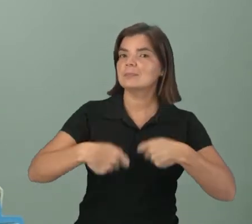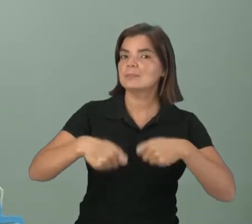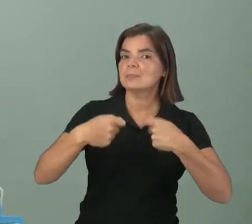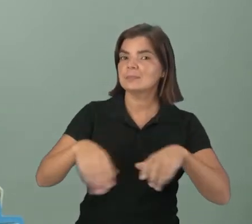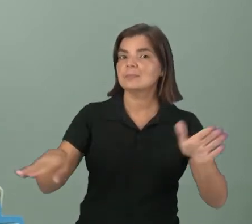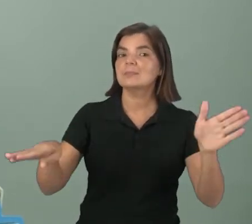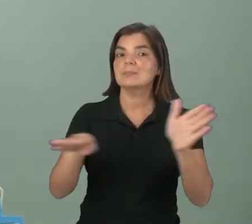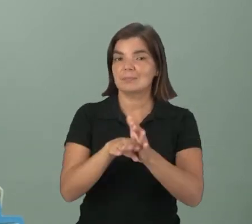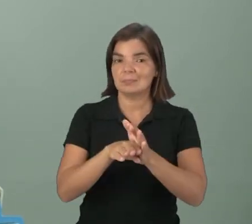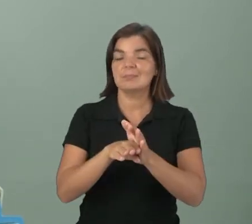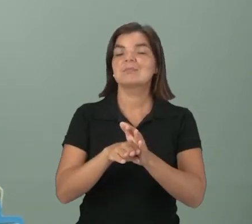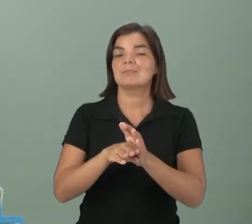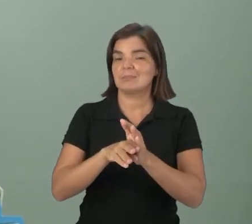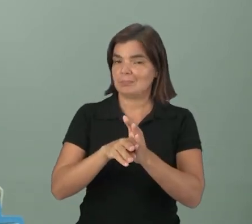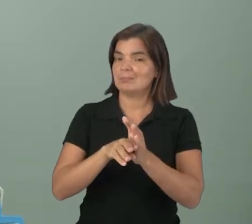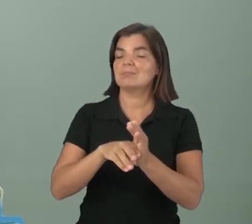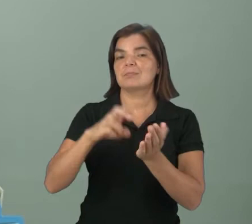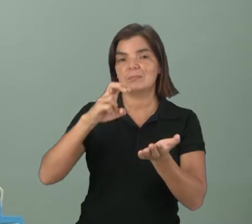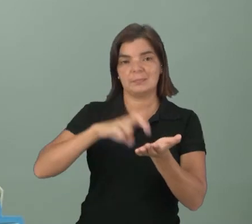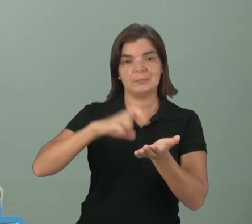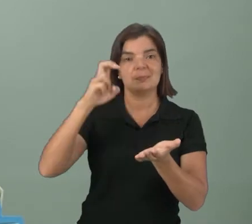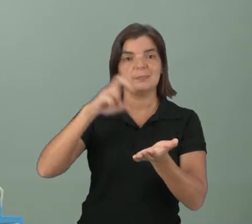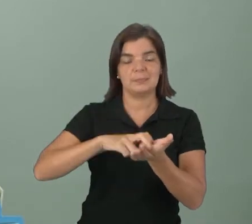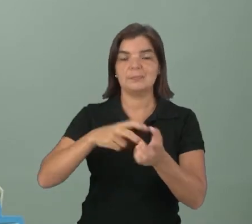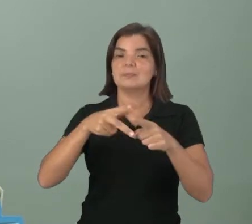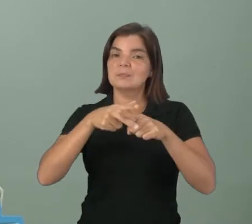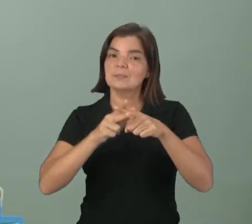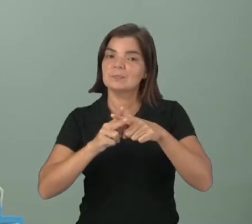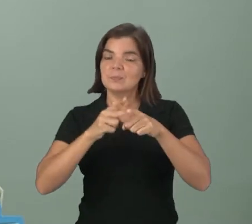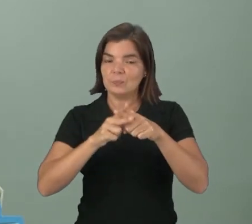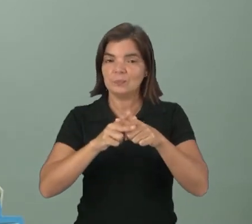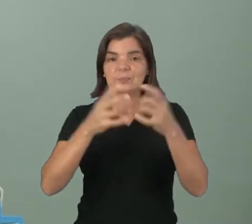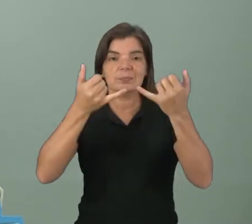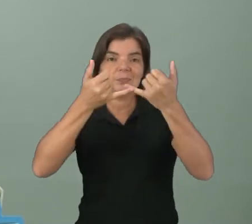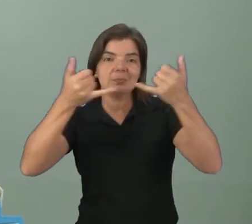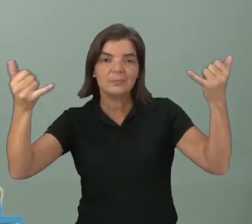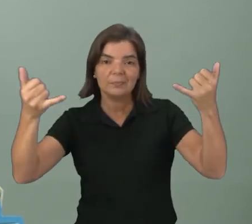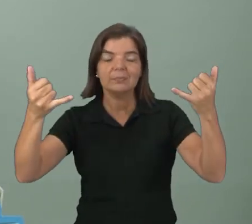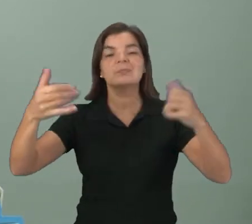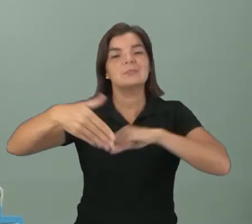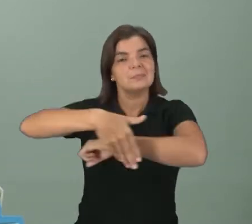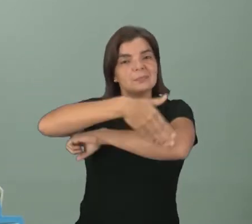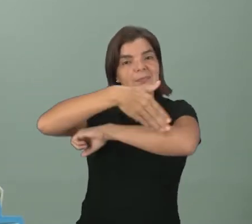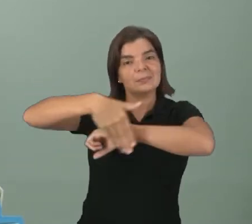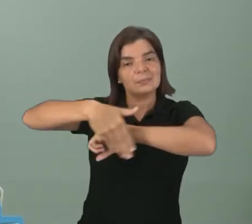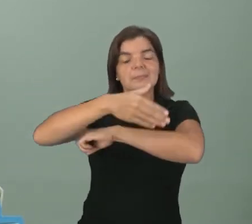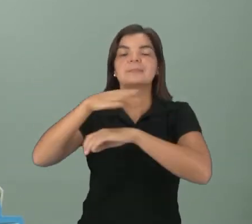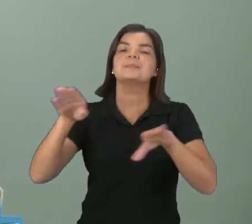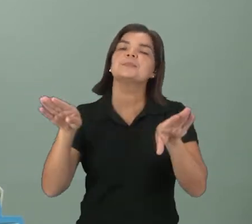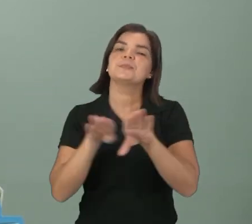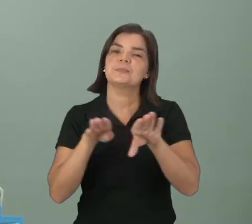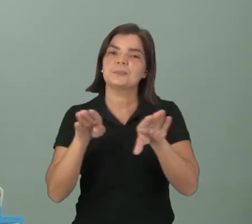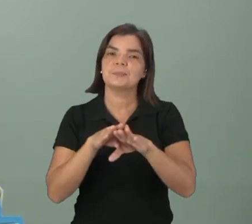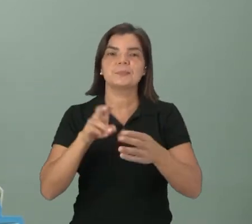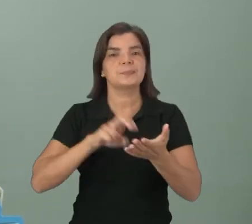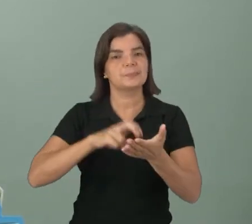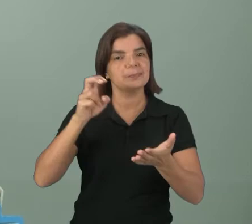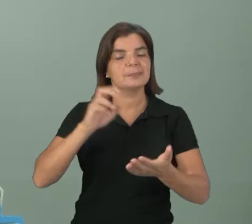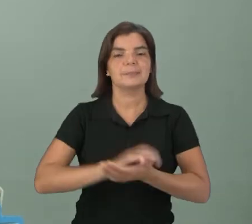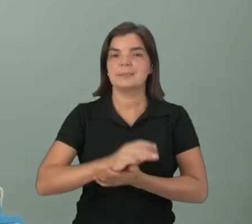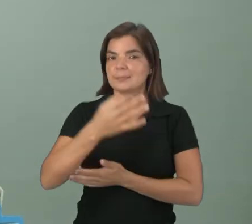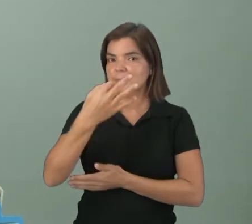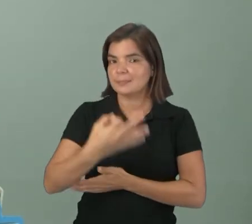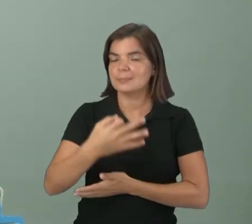necessidade de chamar também esse eletricista que arruma a energia lá fora nas ruas também durante o